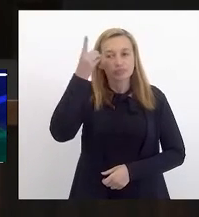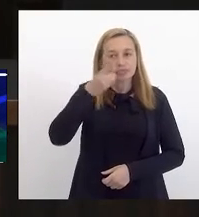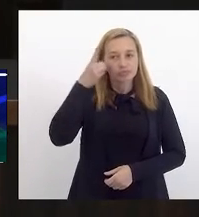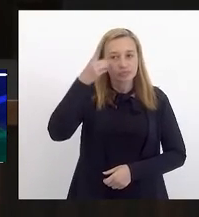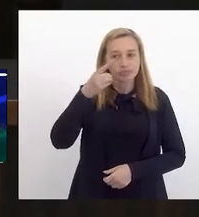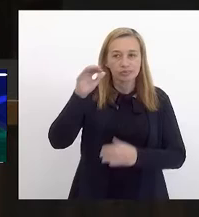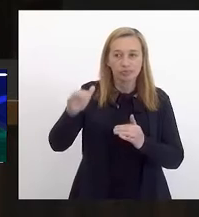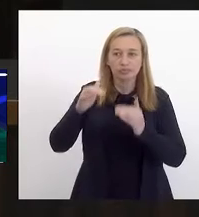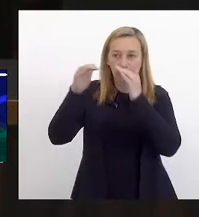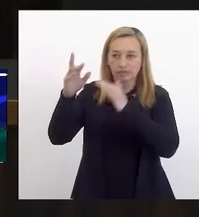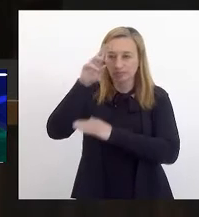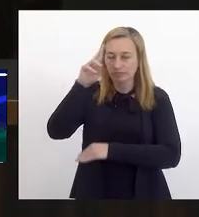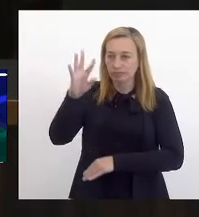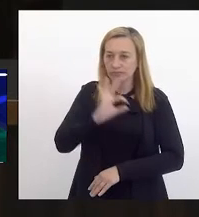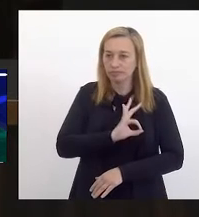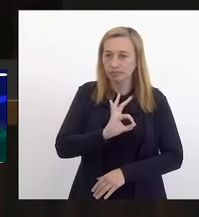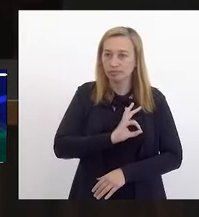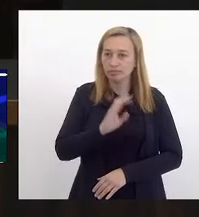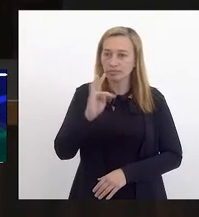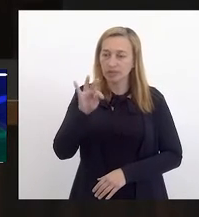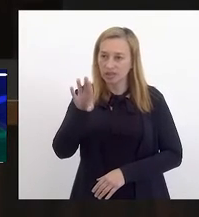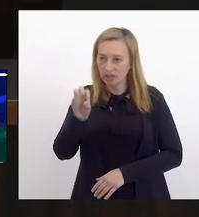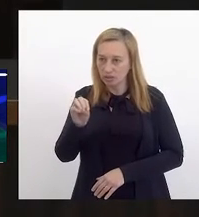deputado subtenente Bernardo.